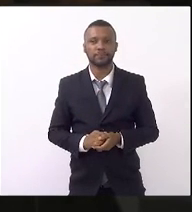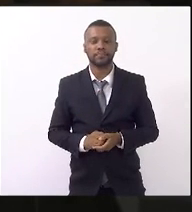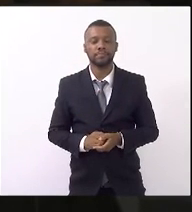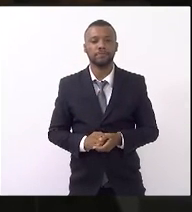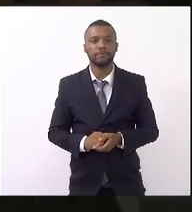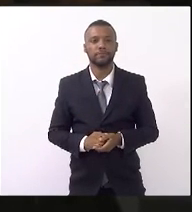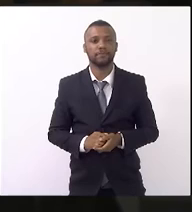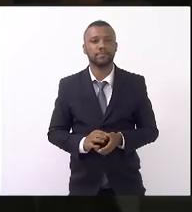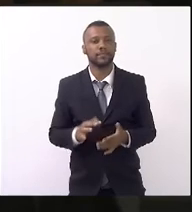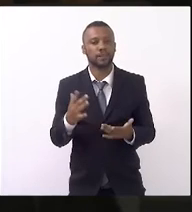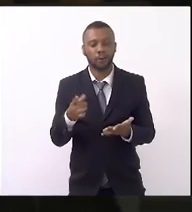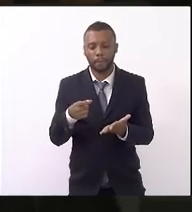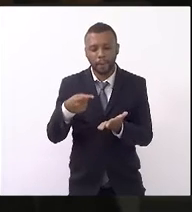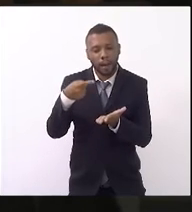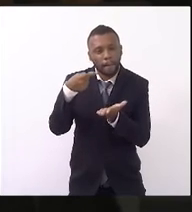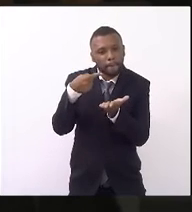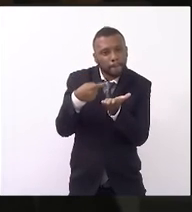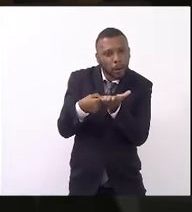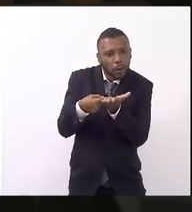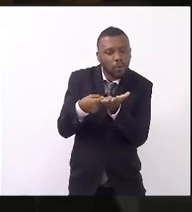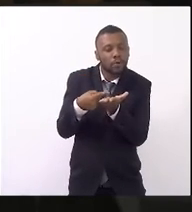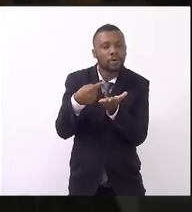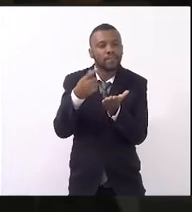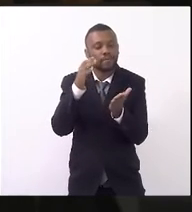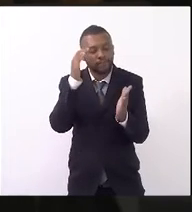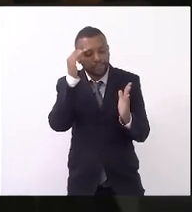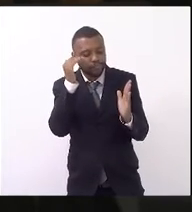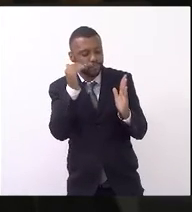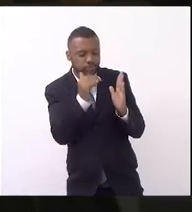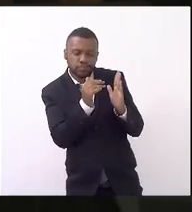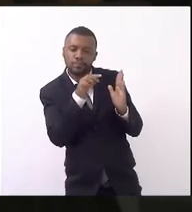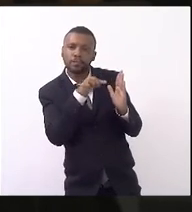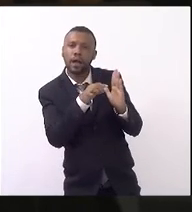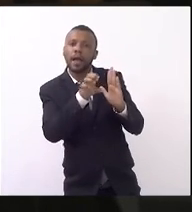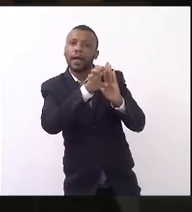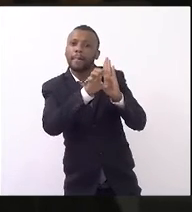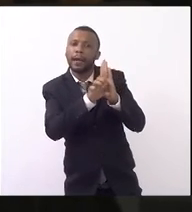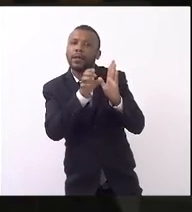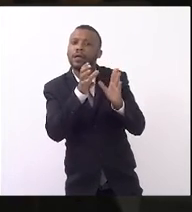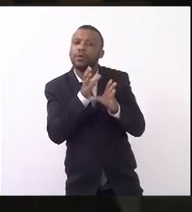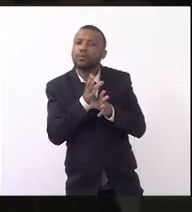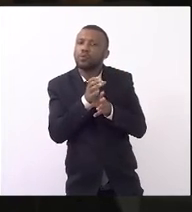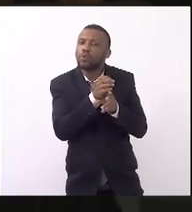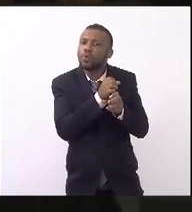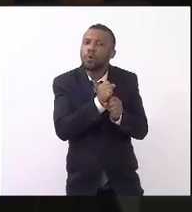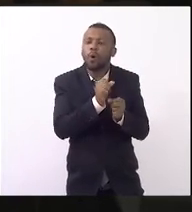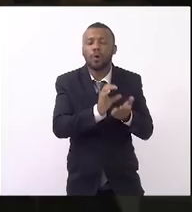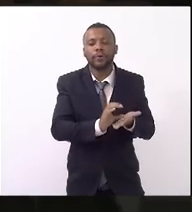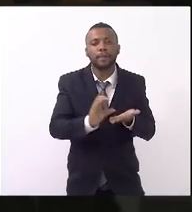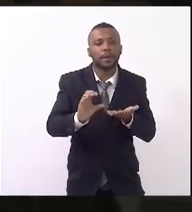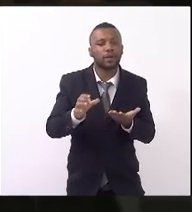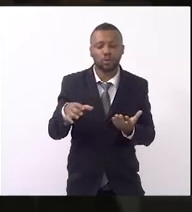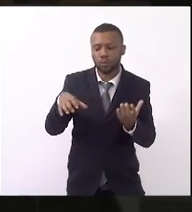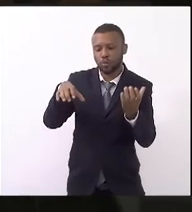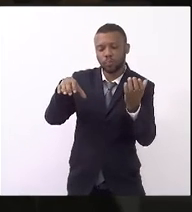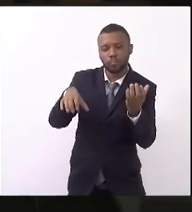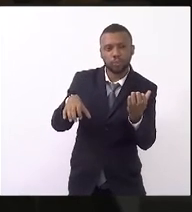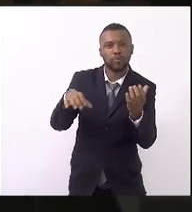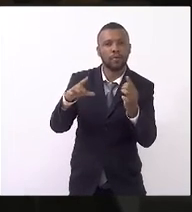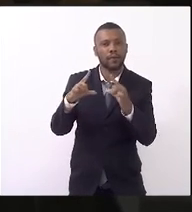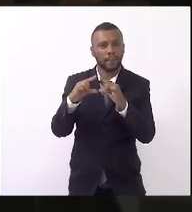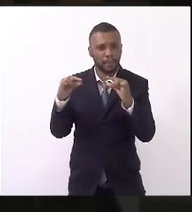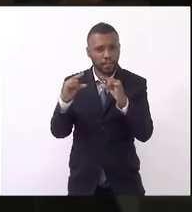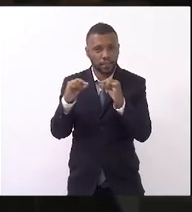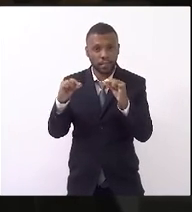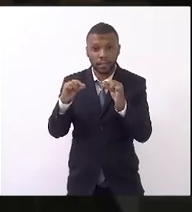Aí, para culminar, vamos nas emendas de orçamento. Congresso Nacional, parte das emendas